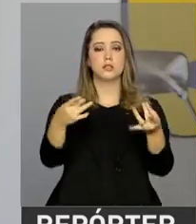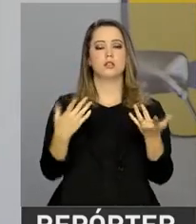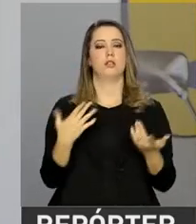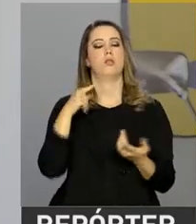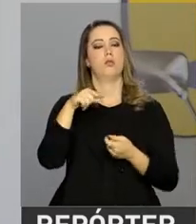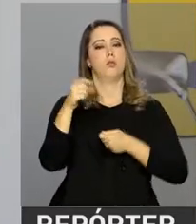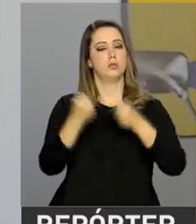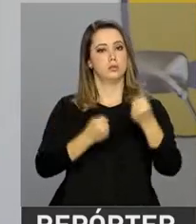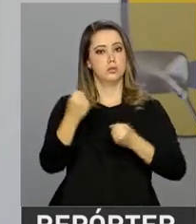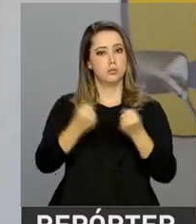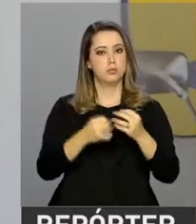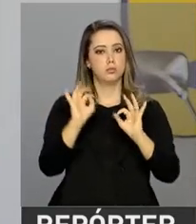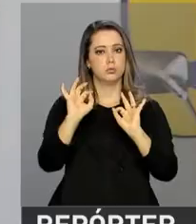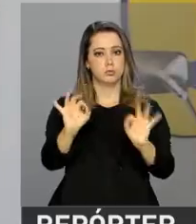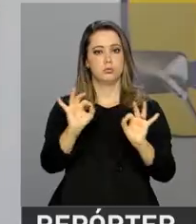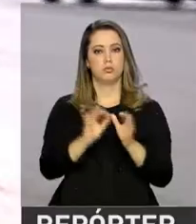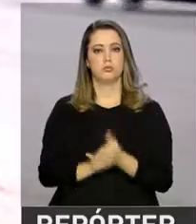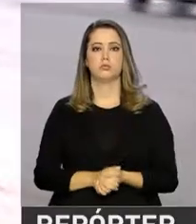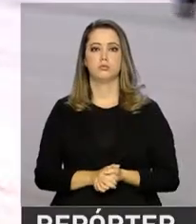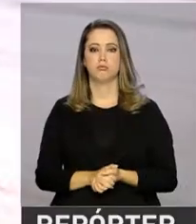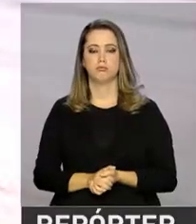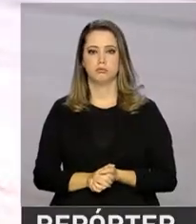acidentes em rodovias federais